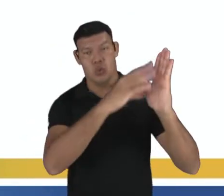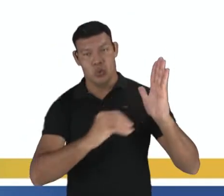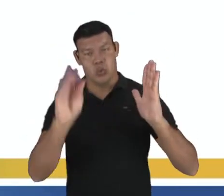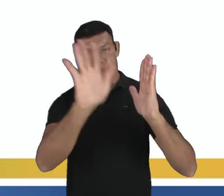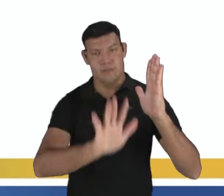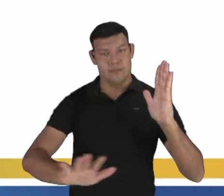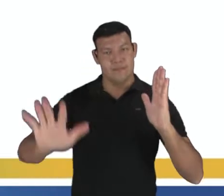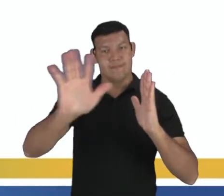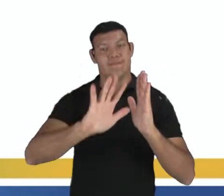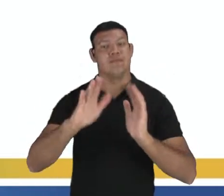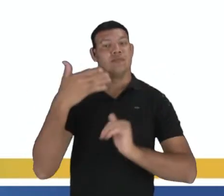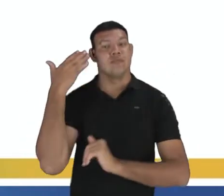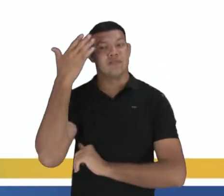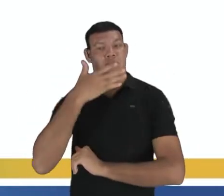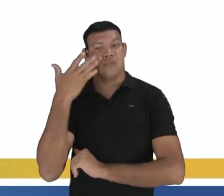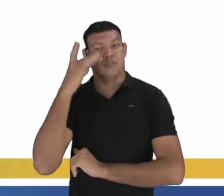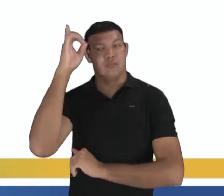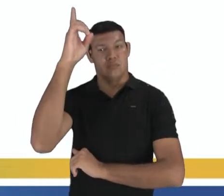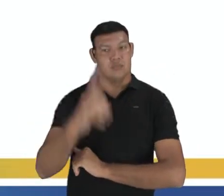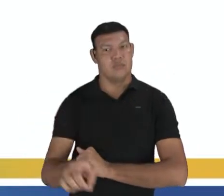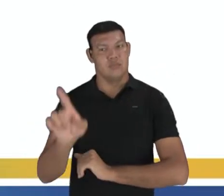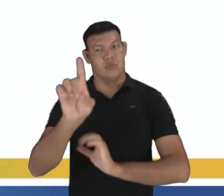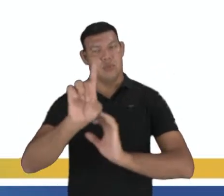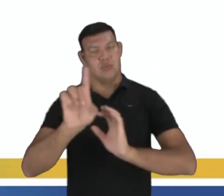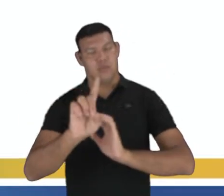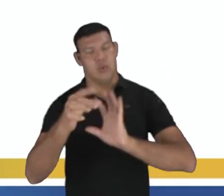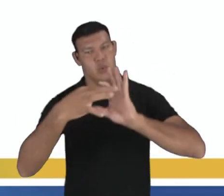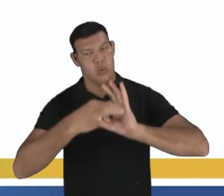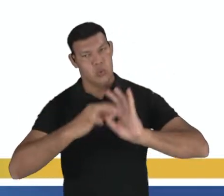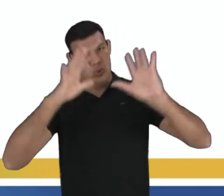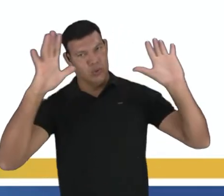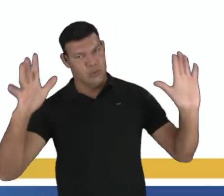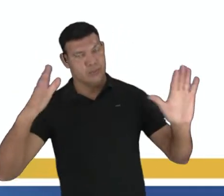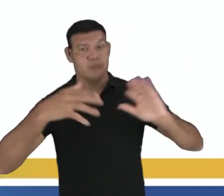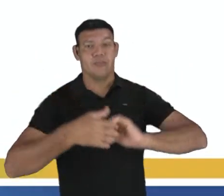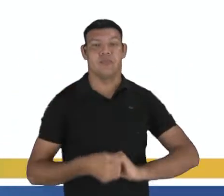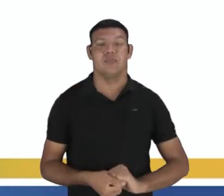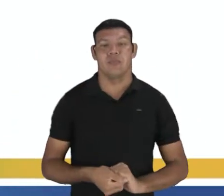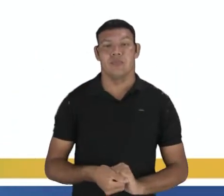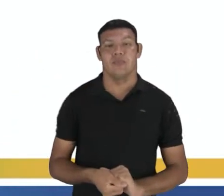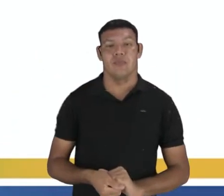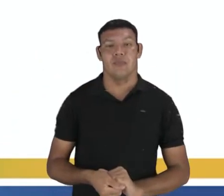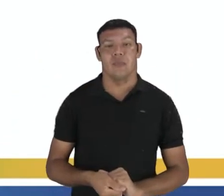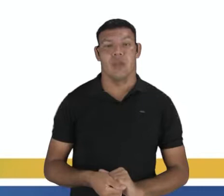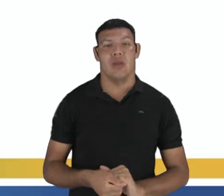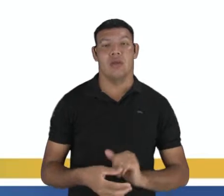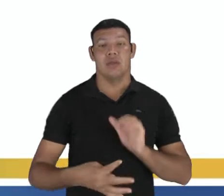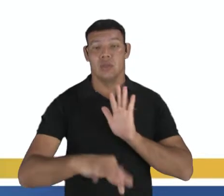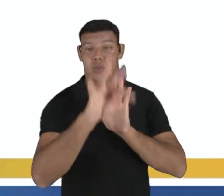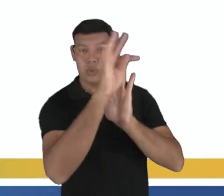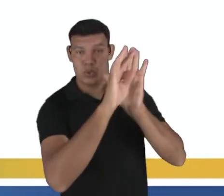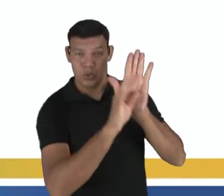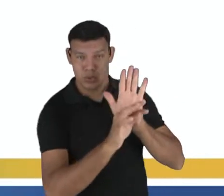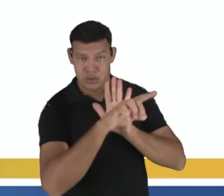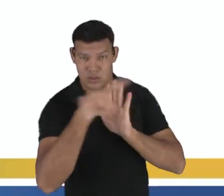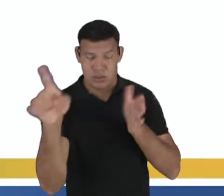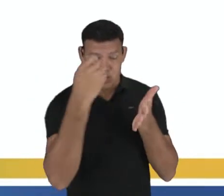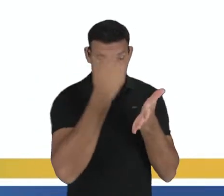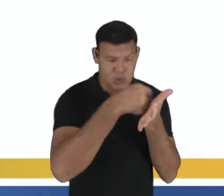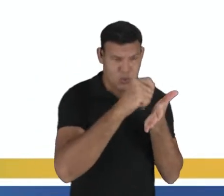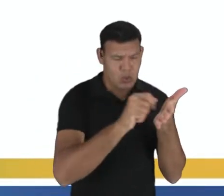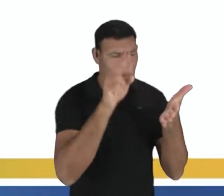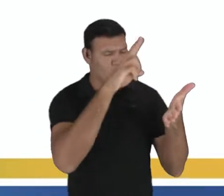intertextualidade e o discurso indireto livre, ok? Então, no texto de vocês, quando vocês